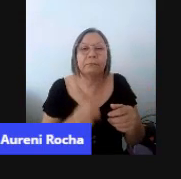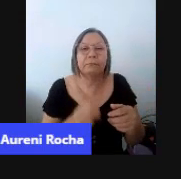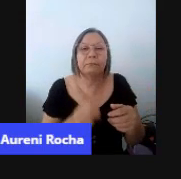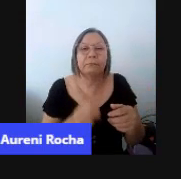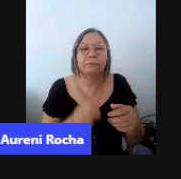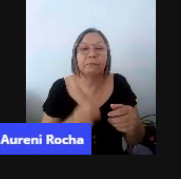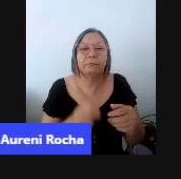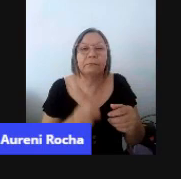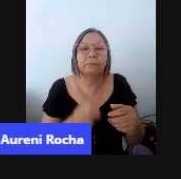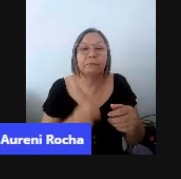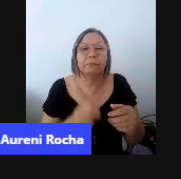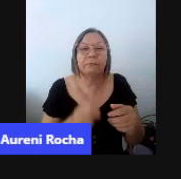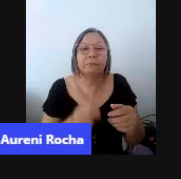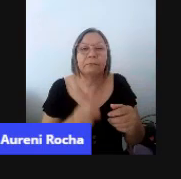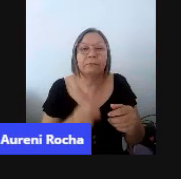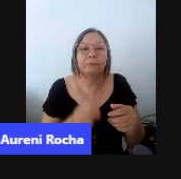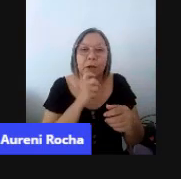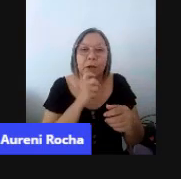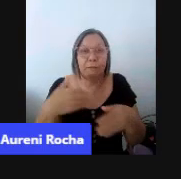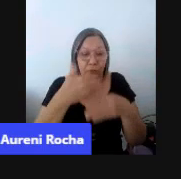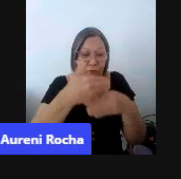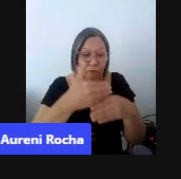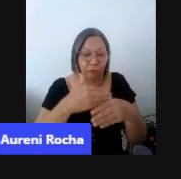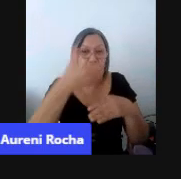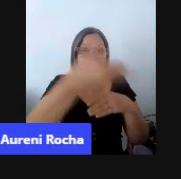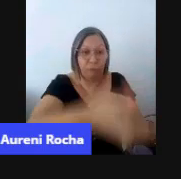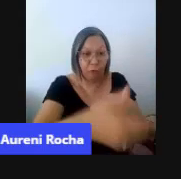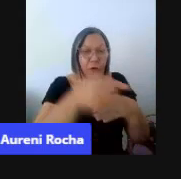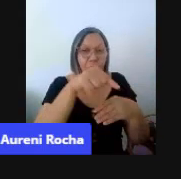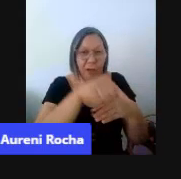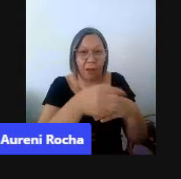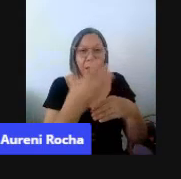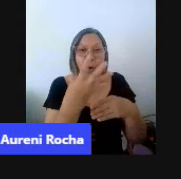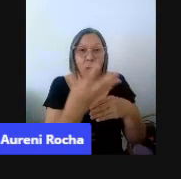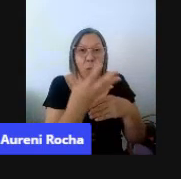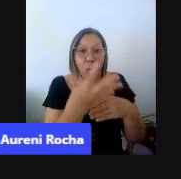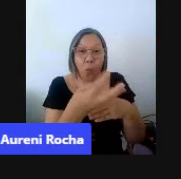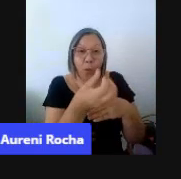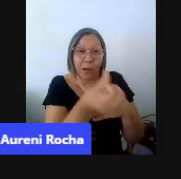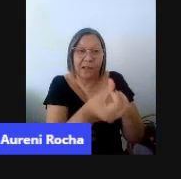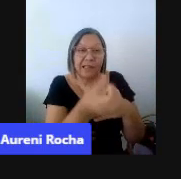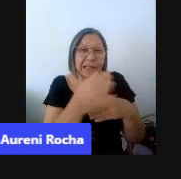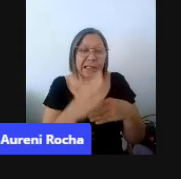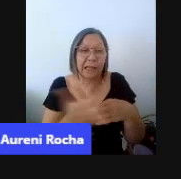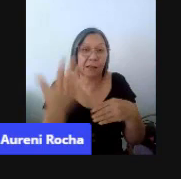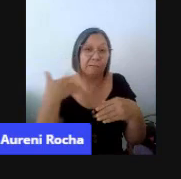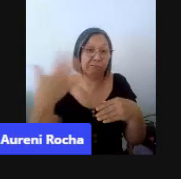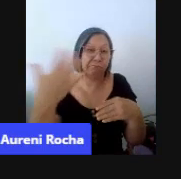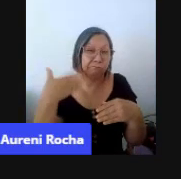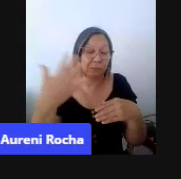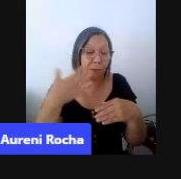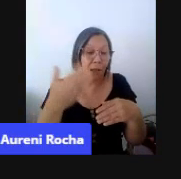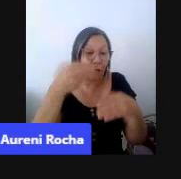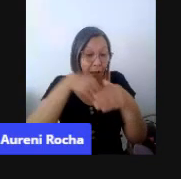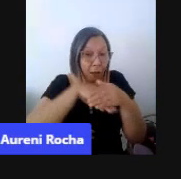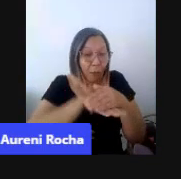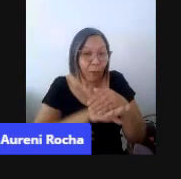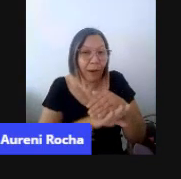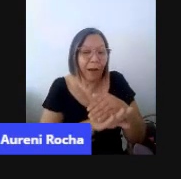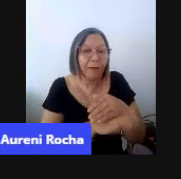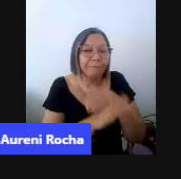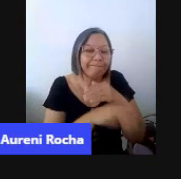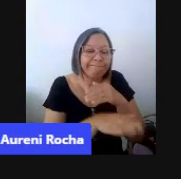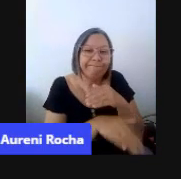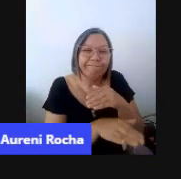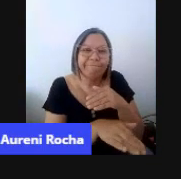está muito quente lá fora, dentro do buraco do Tatu Canastra está bem fresquinho, né? E quando está muito frio, que às vezes a gente tem frentes frias aqui